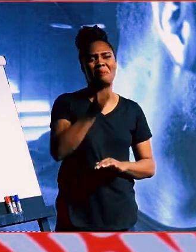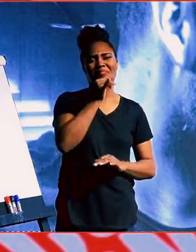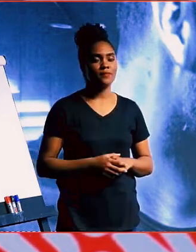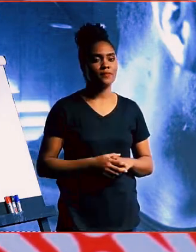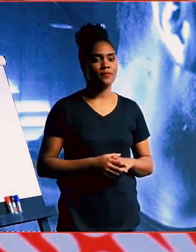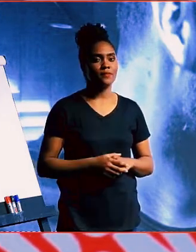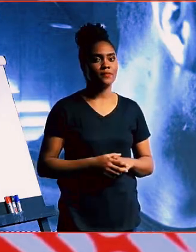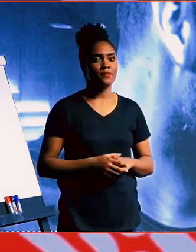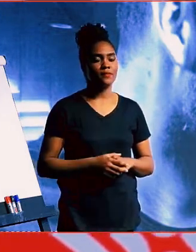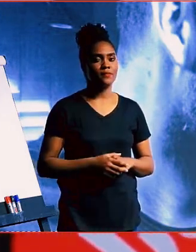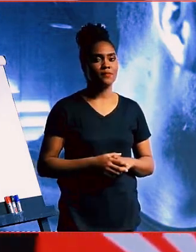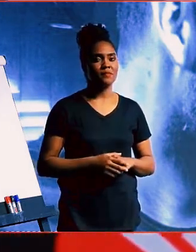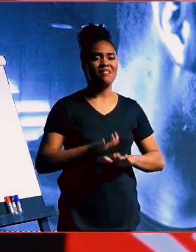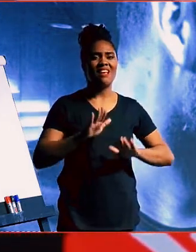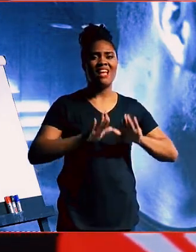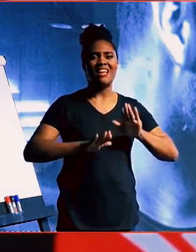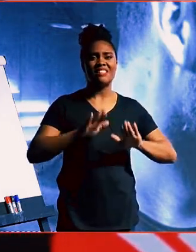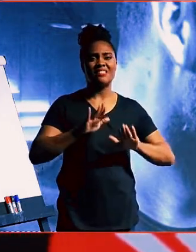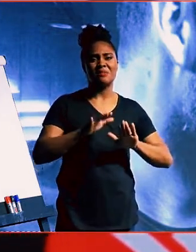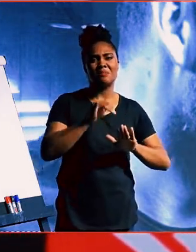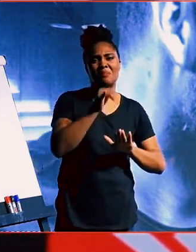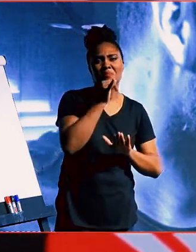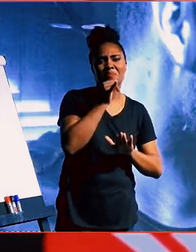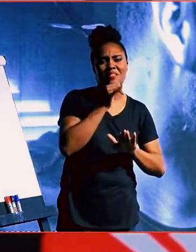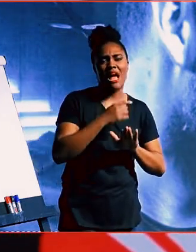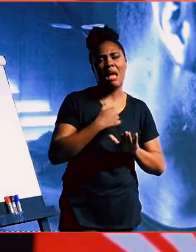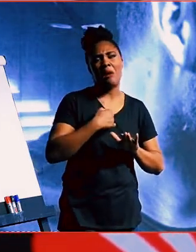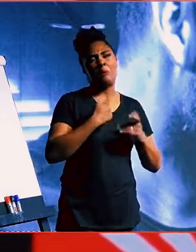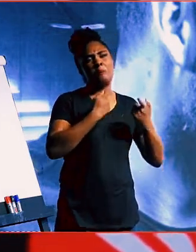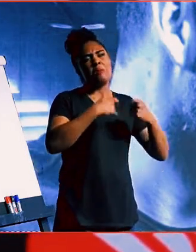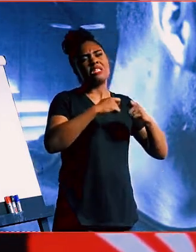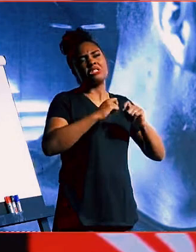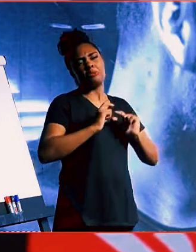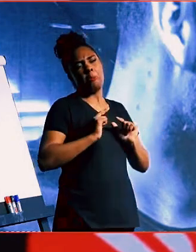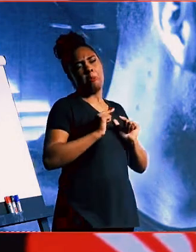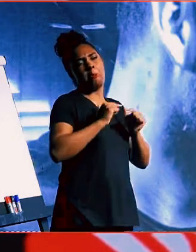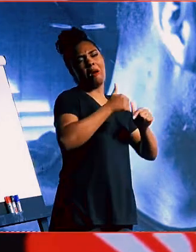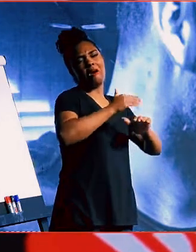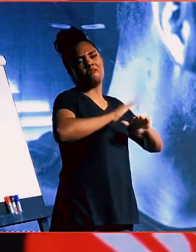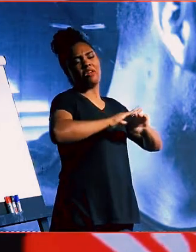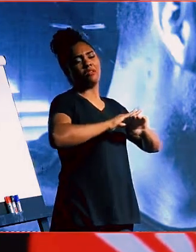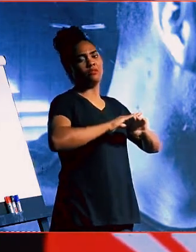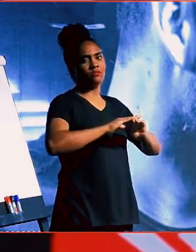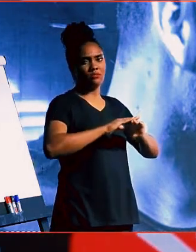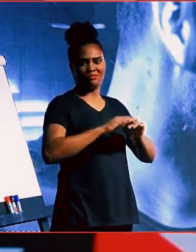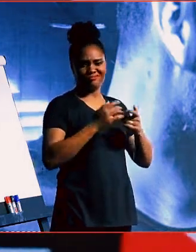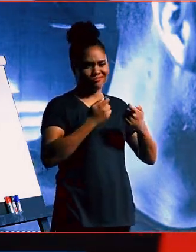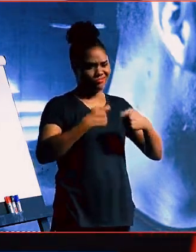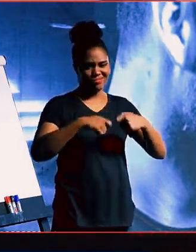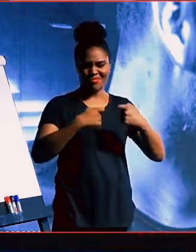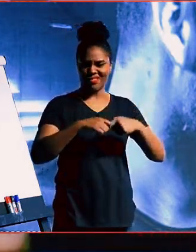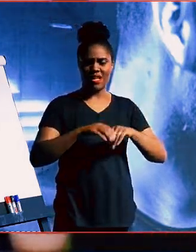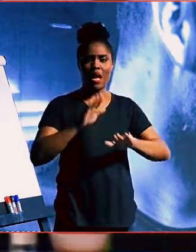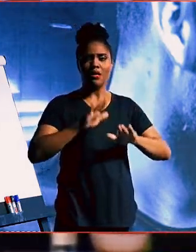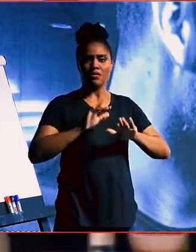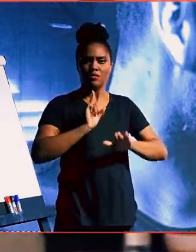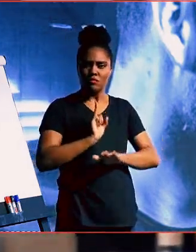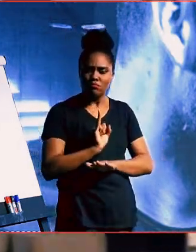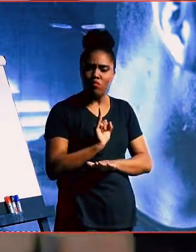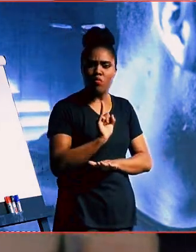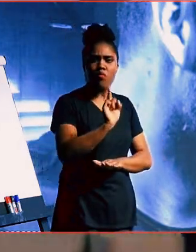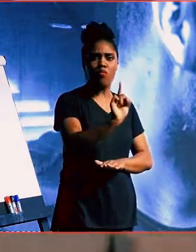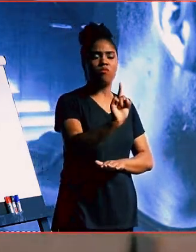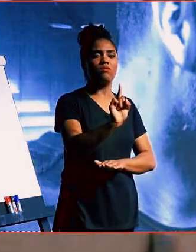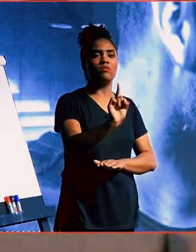o seu braço romântico nem das coisas que você acha que precisa fazer a presença de comanda é uma frequência quando você entra você tem resultado você pisa